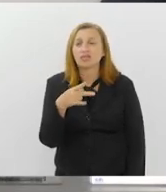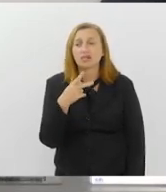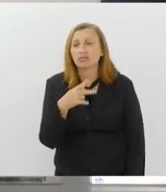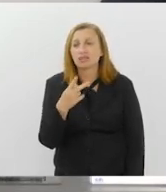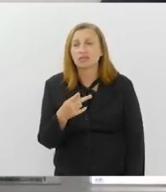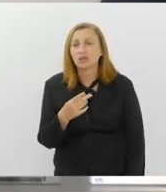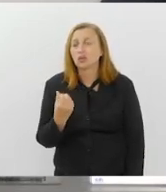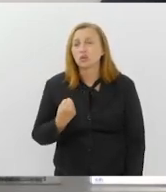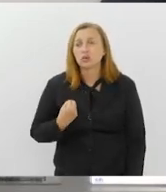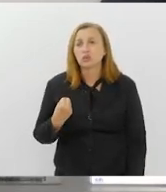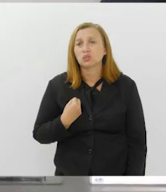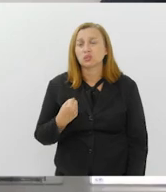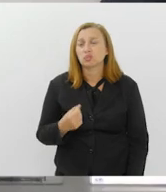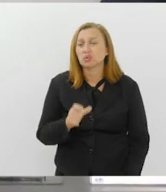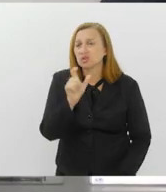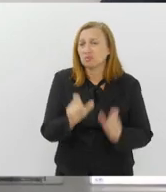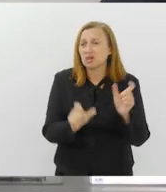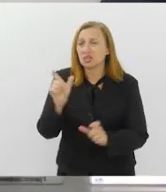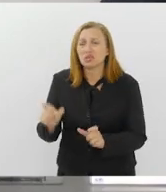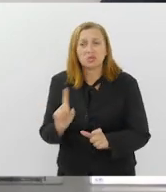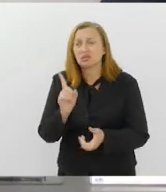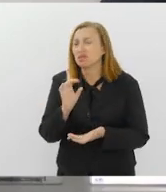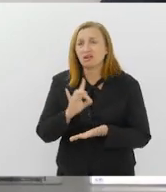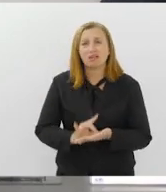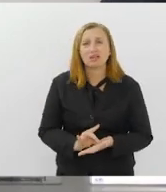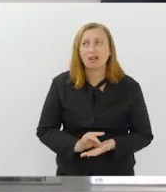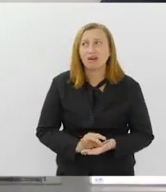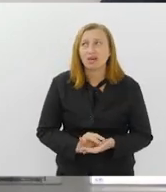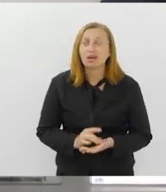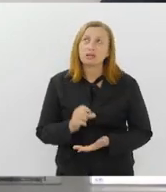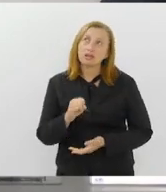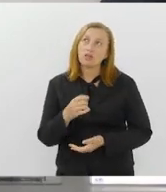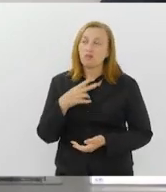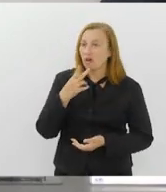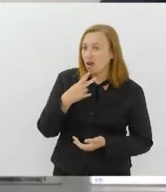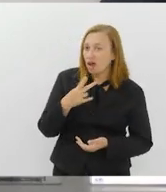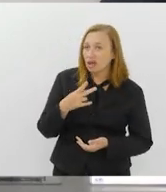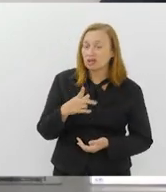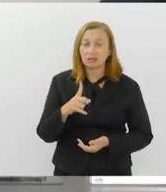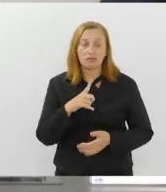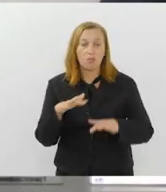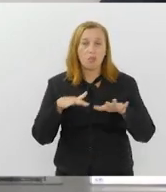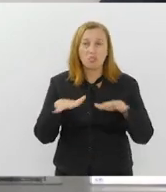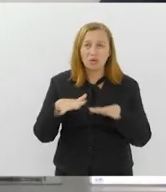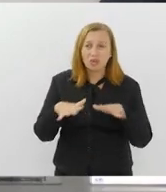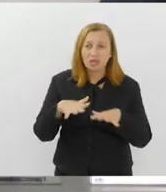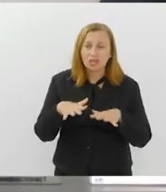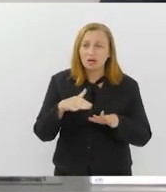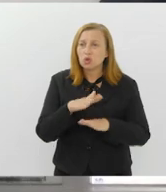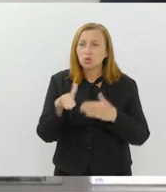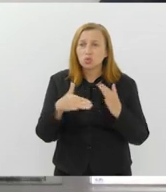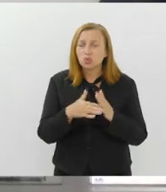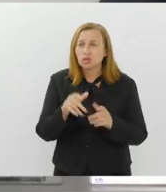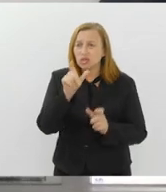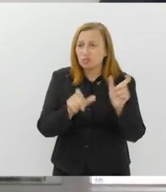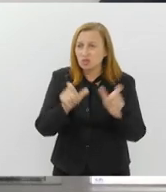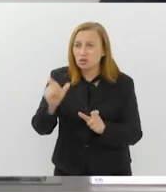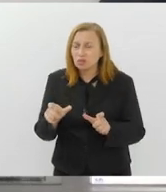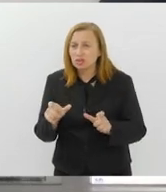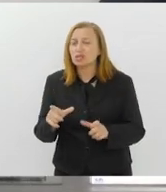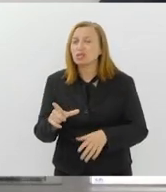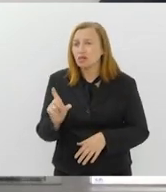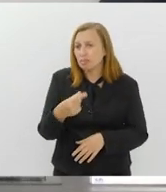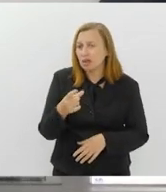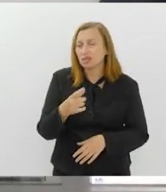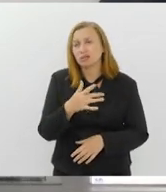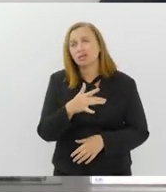um número de pessoas que não corresponde à realidade. Se eu falar, se a gente fizer um movimento para trazer todas as pessoas que tiverem um plano